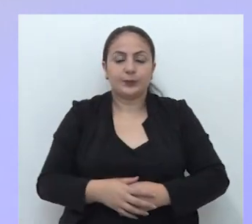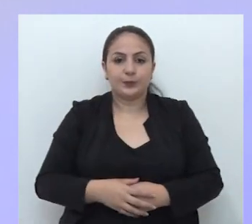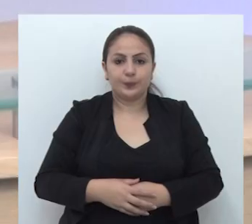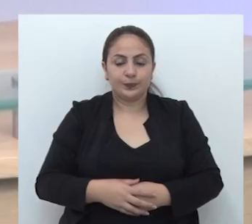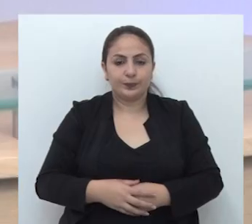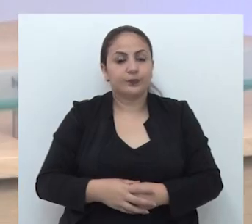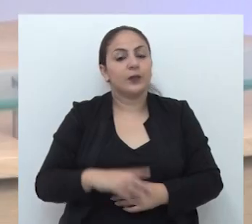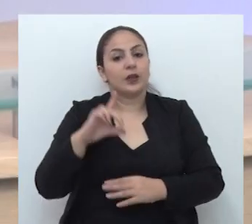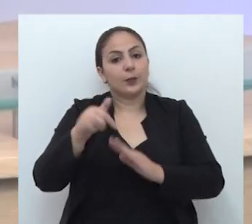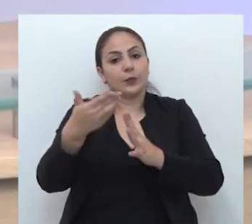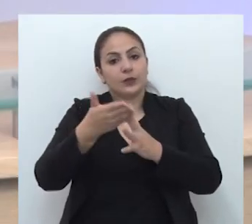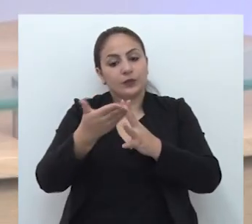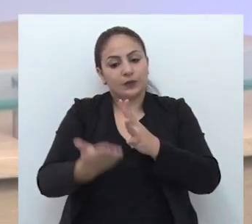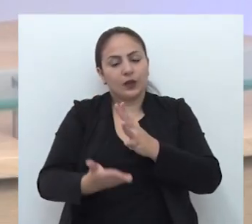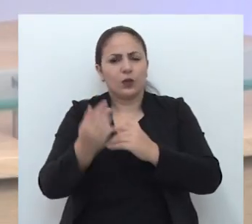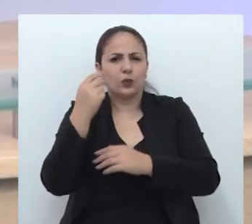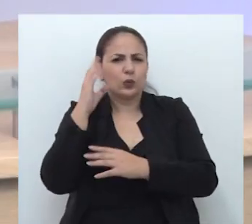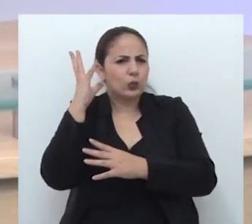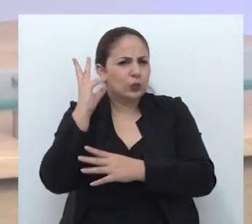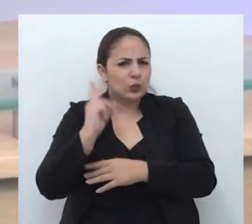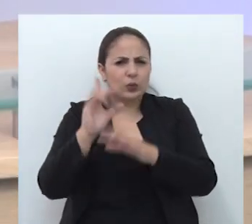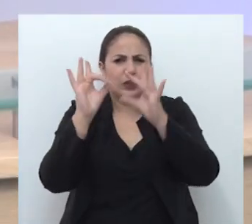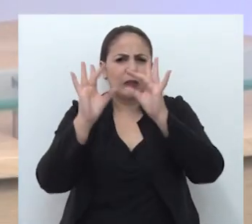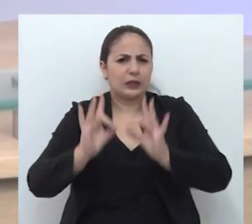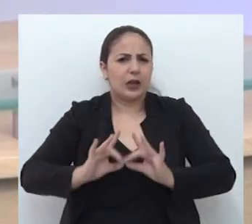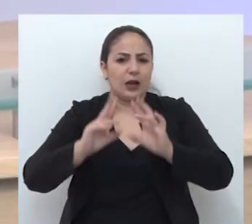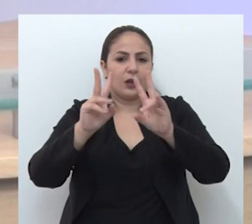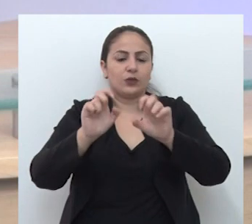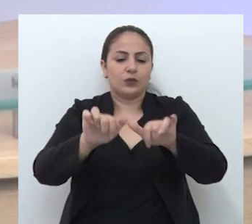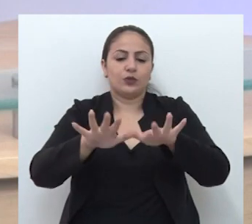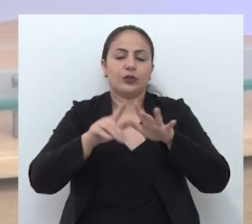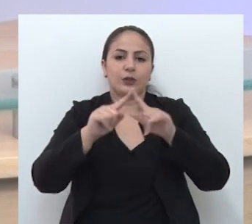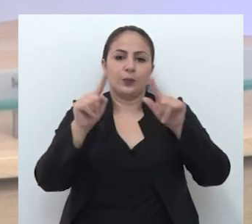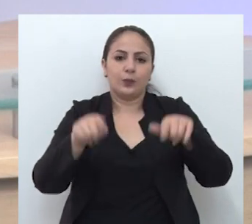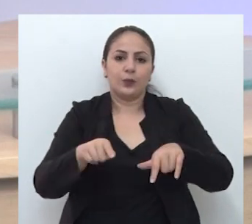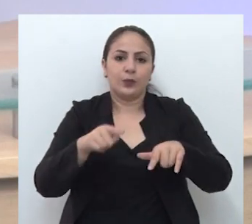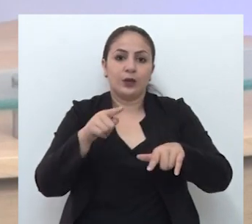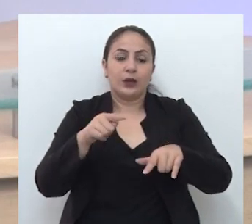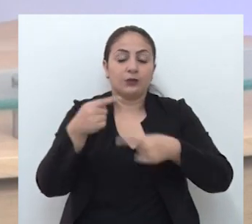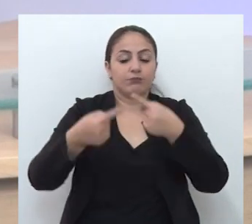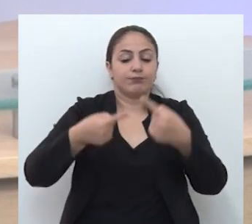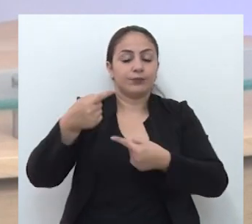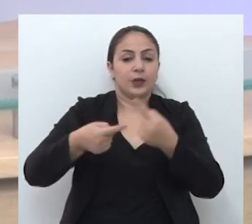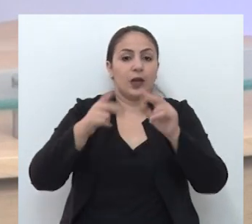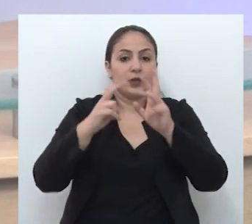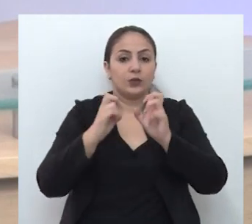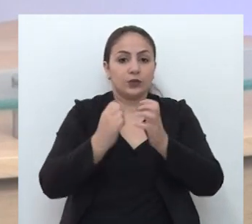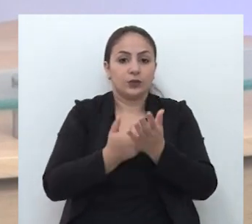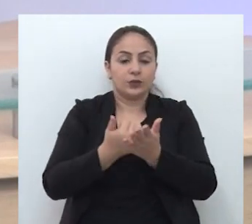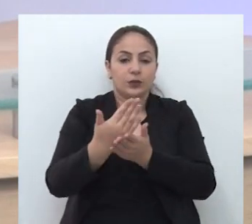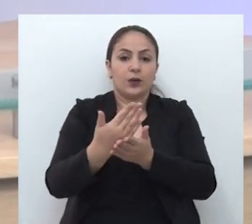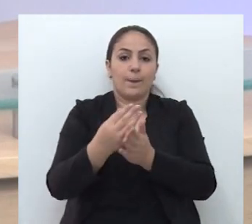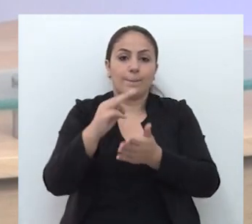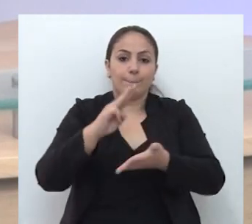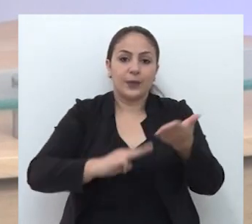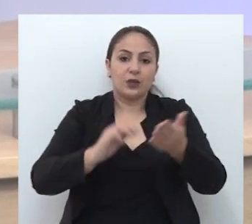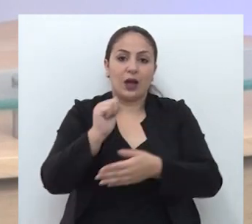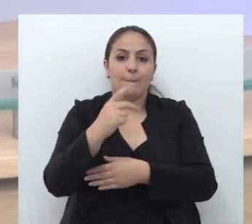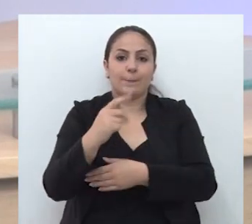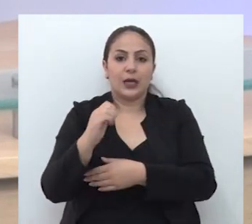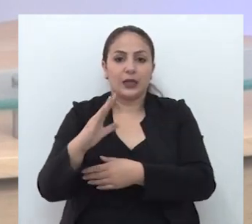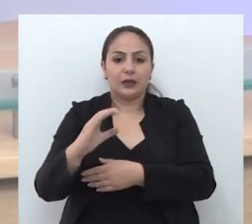município. E no segundo bloco, todos os detalhes sobre a audiência pública que debateu a implementação do